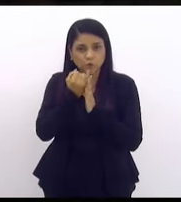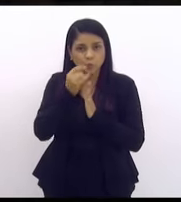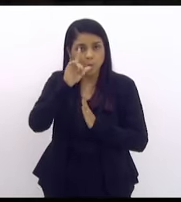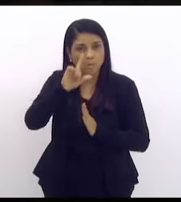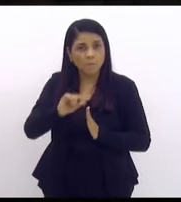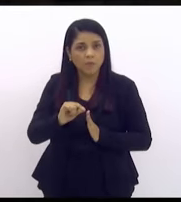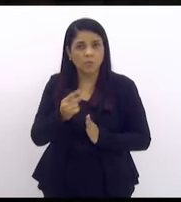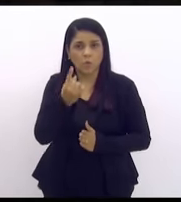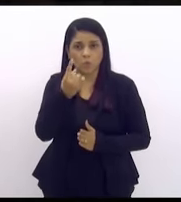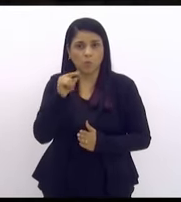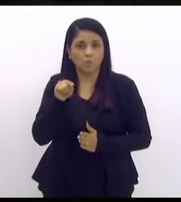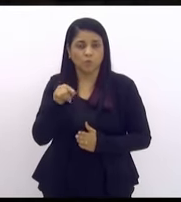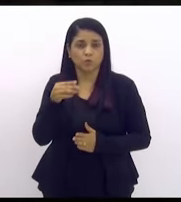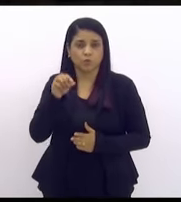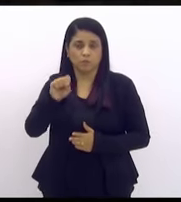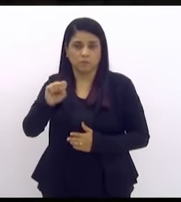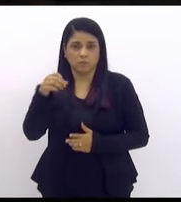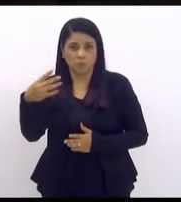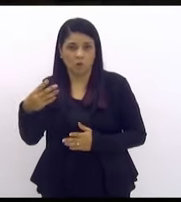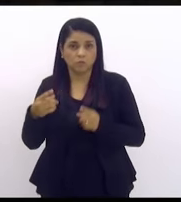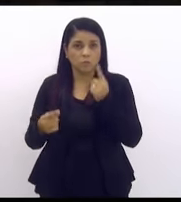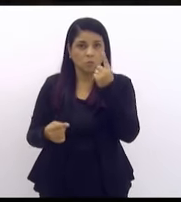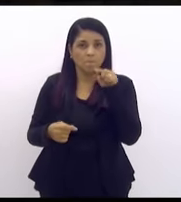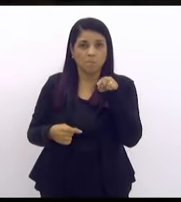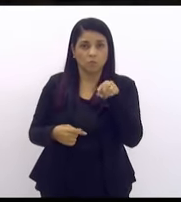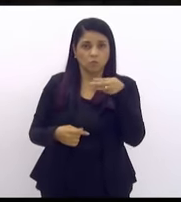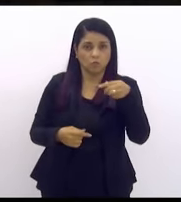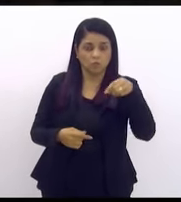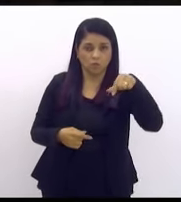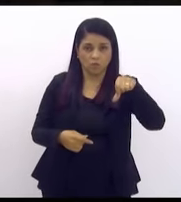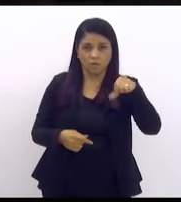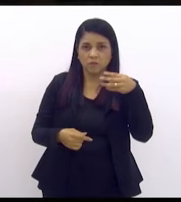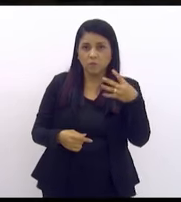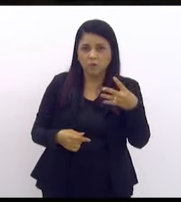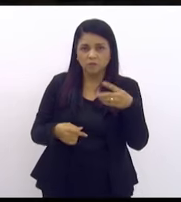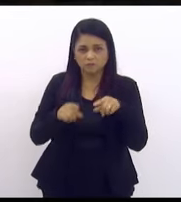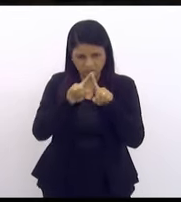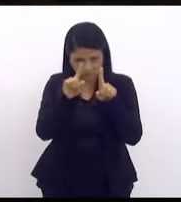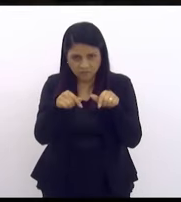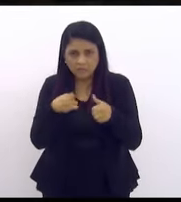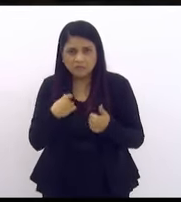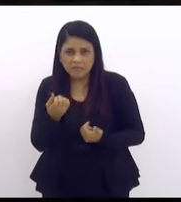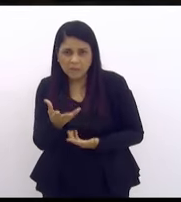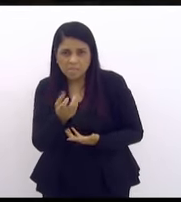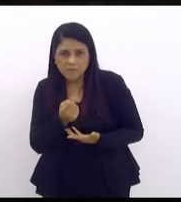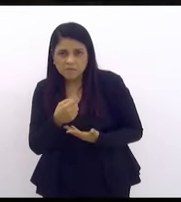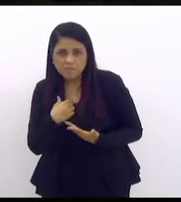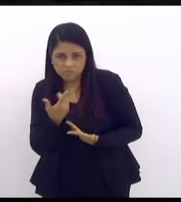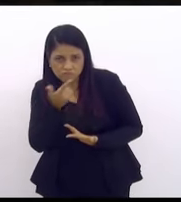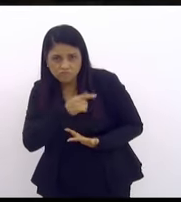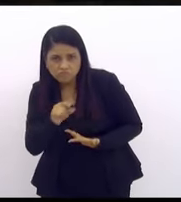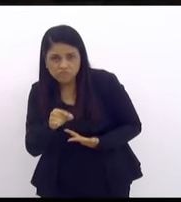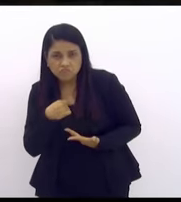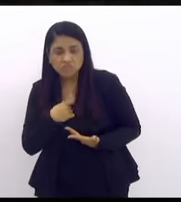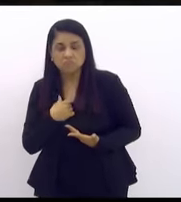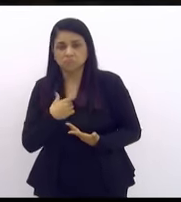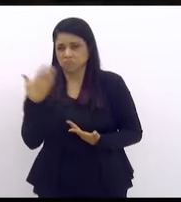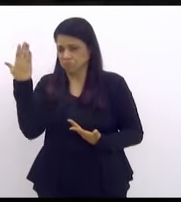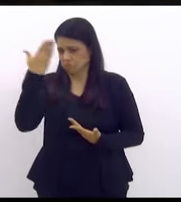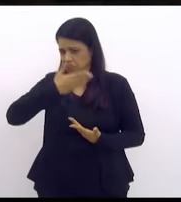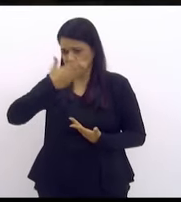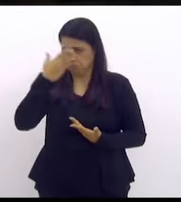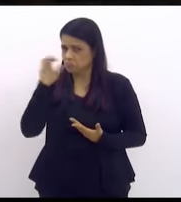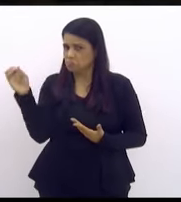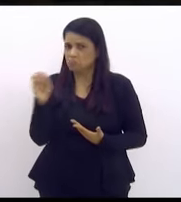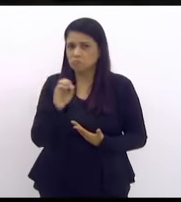muito menores. Os servidores têm algum benefício? É difícil de enxergar algum.